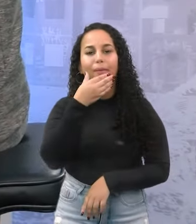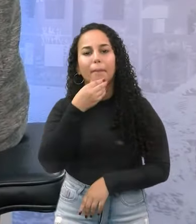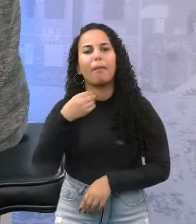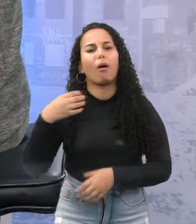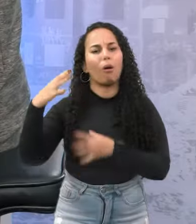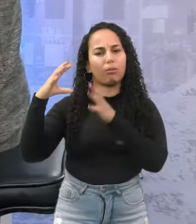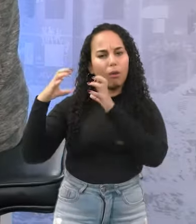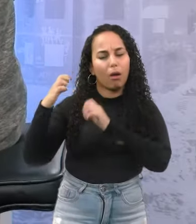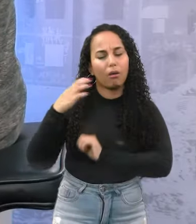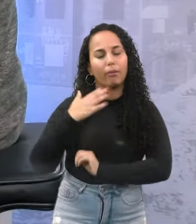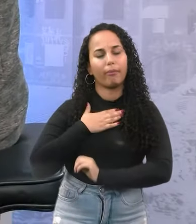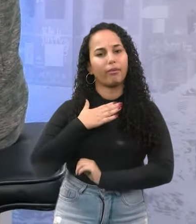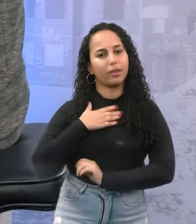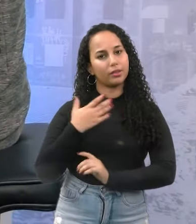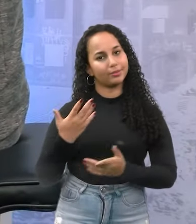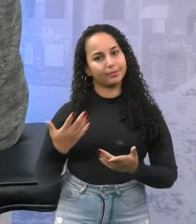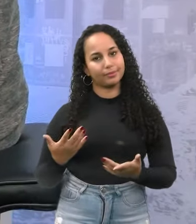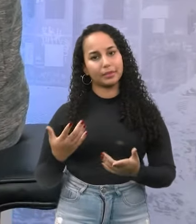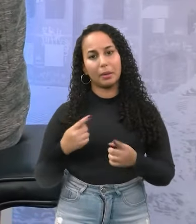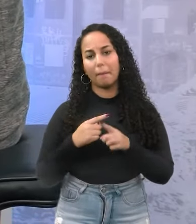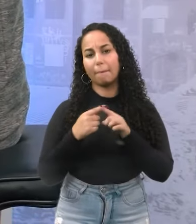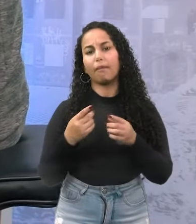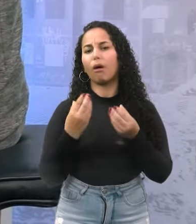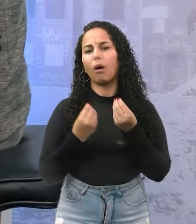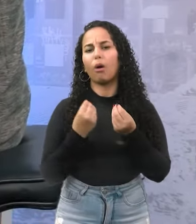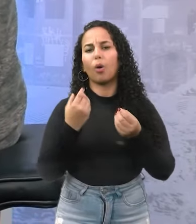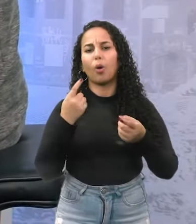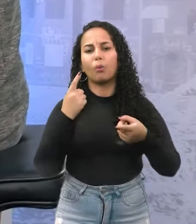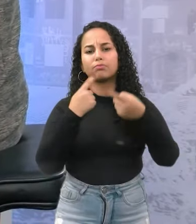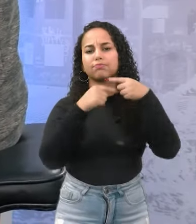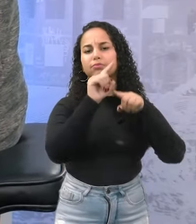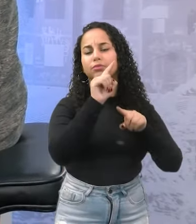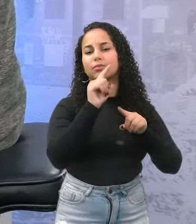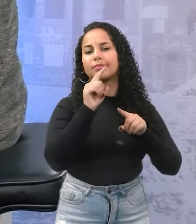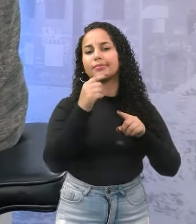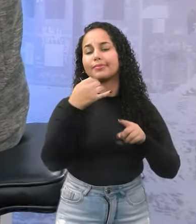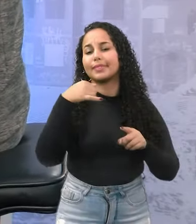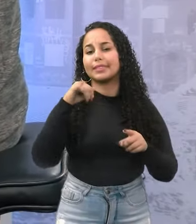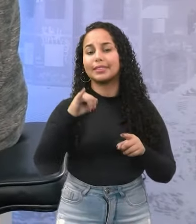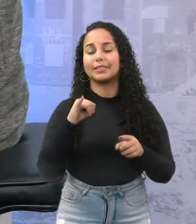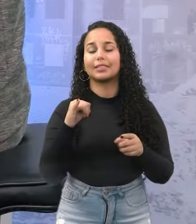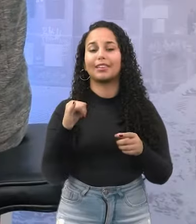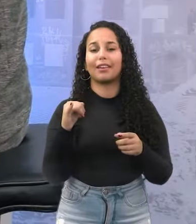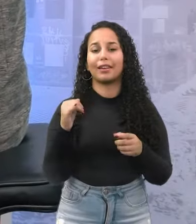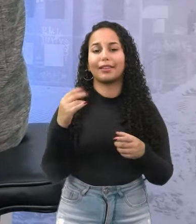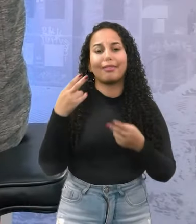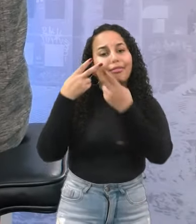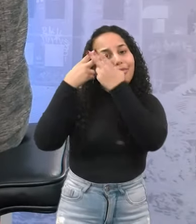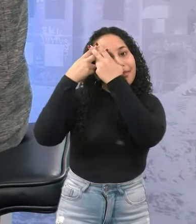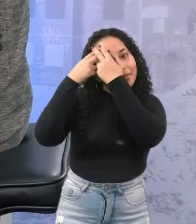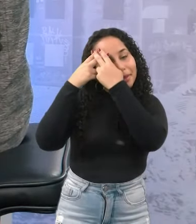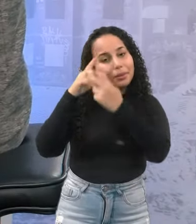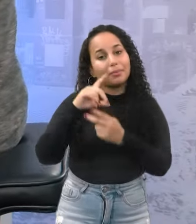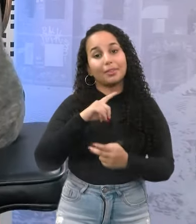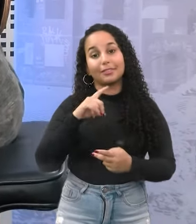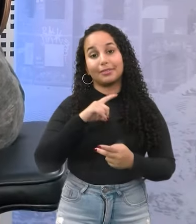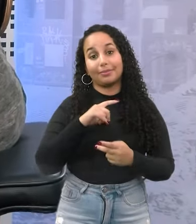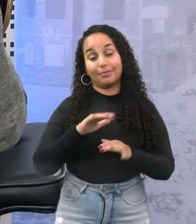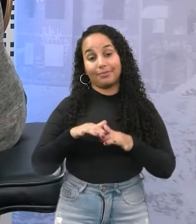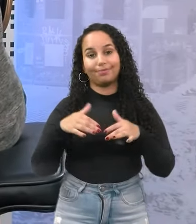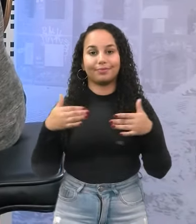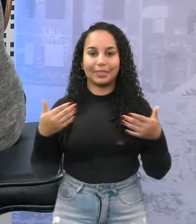também brigou comigo, mas eu não tinha estrutura para passar de ano, eu fui reprovado. O